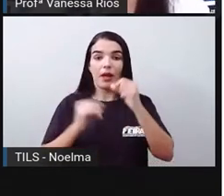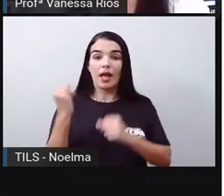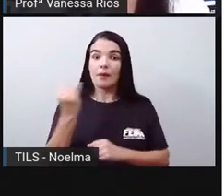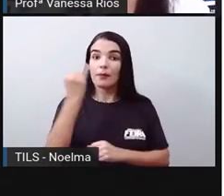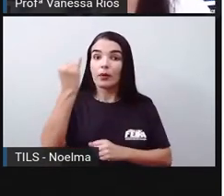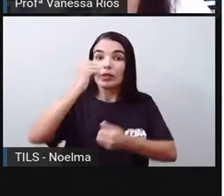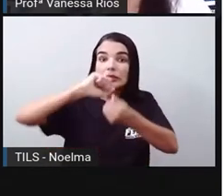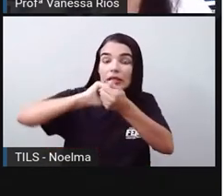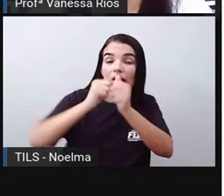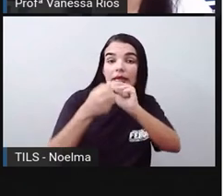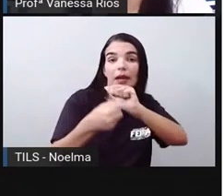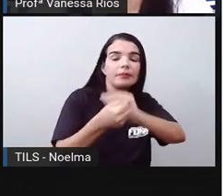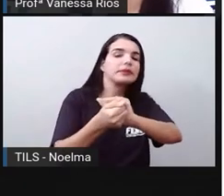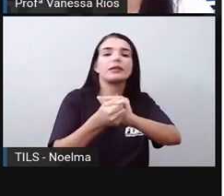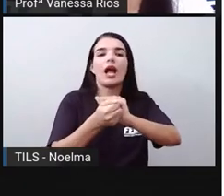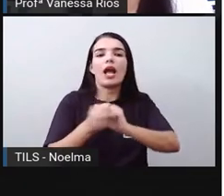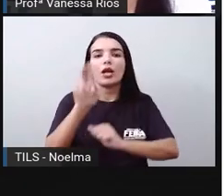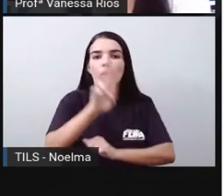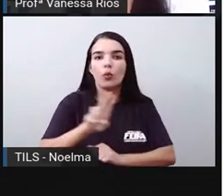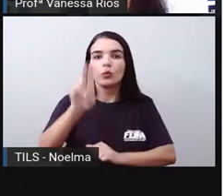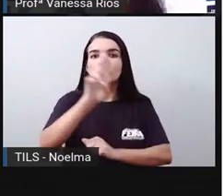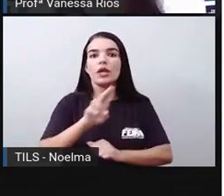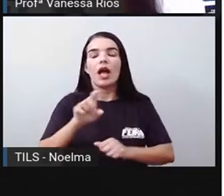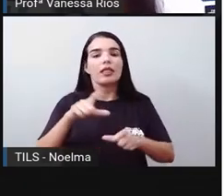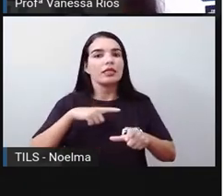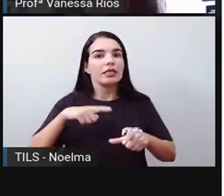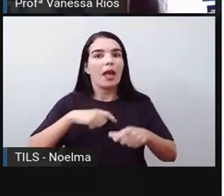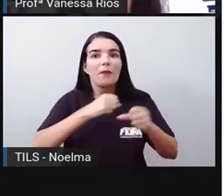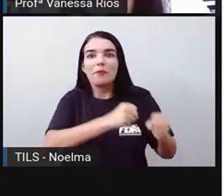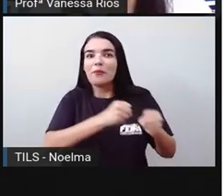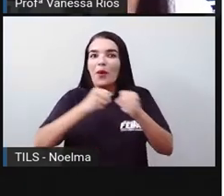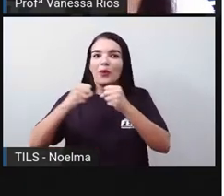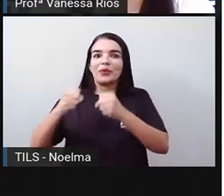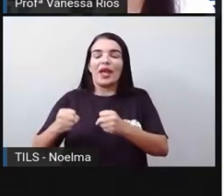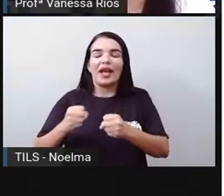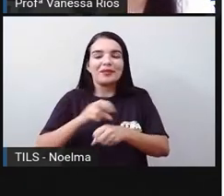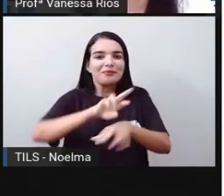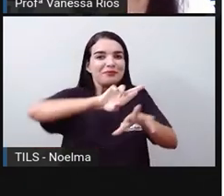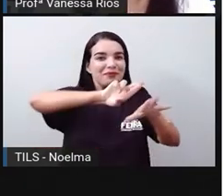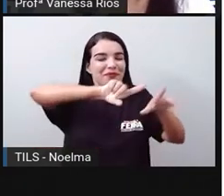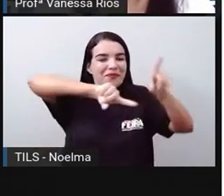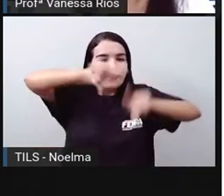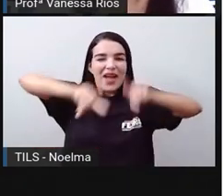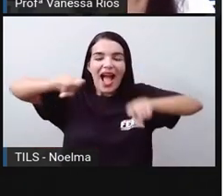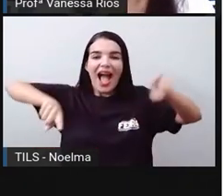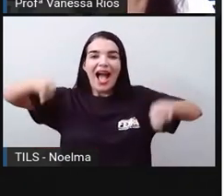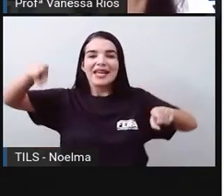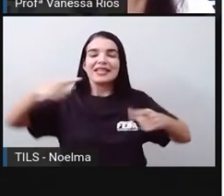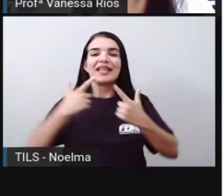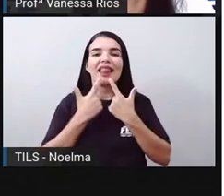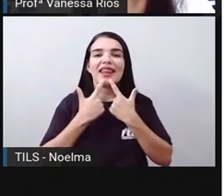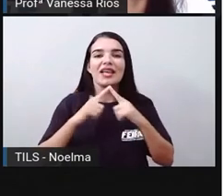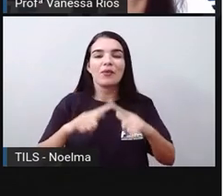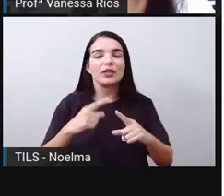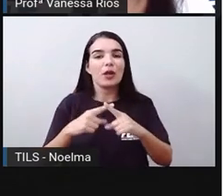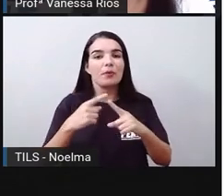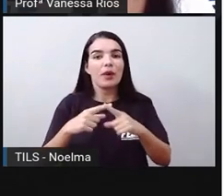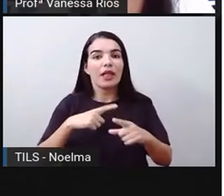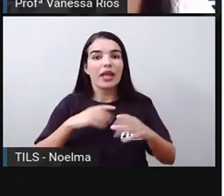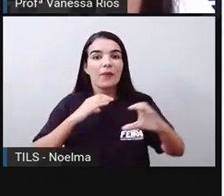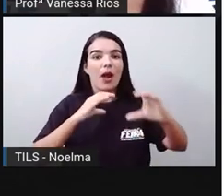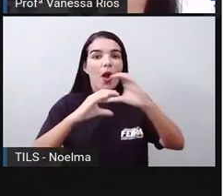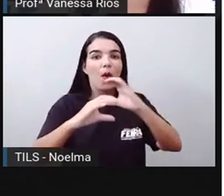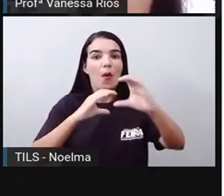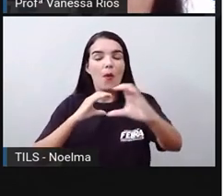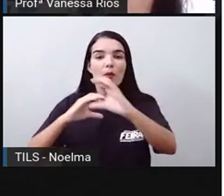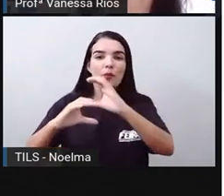e utilizar do poder das várias linguagens para que a comunicação ela aconteça de forma efetiva